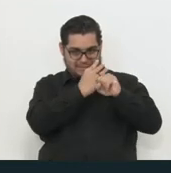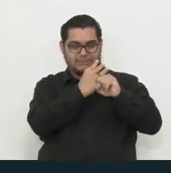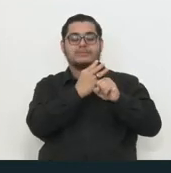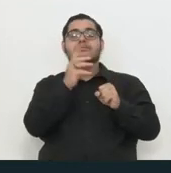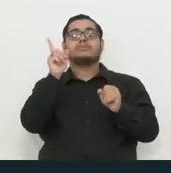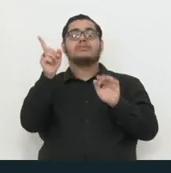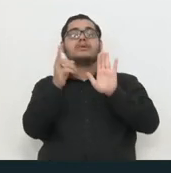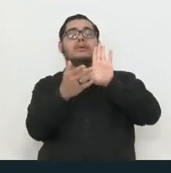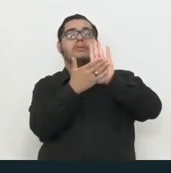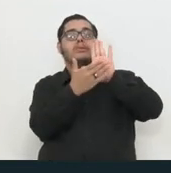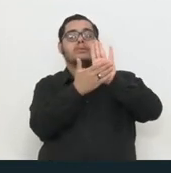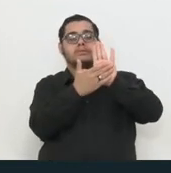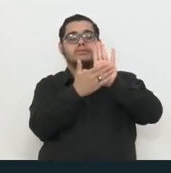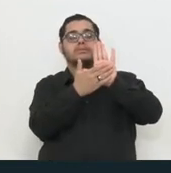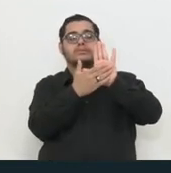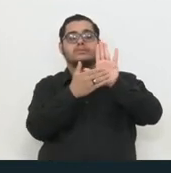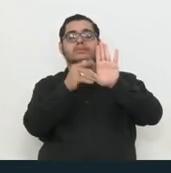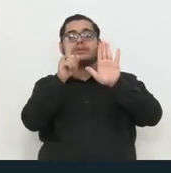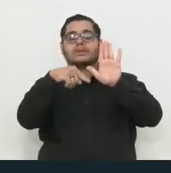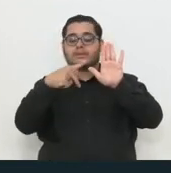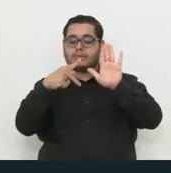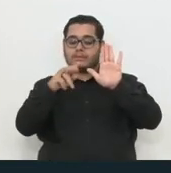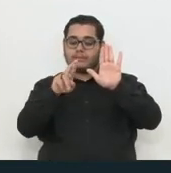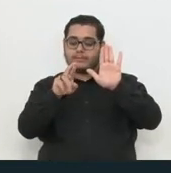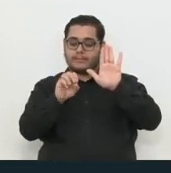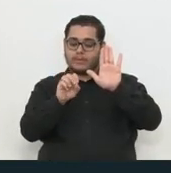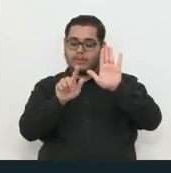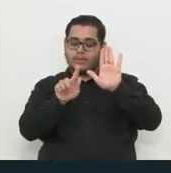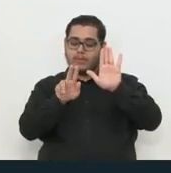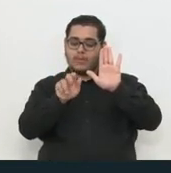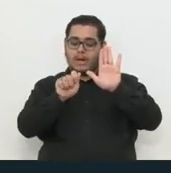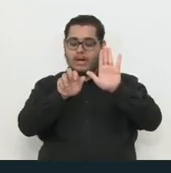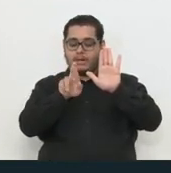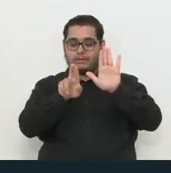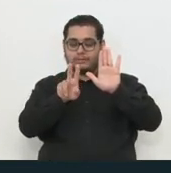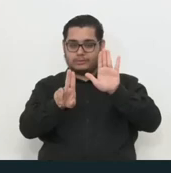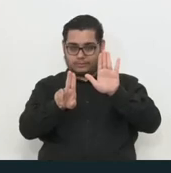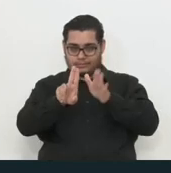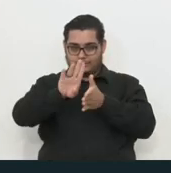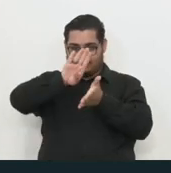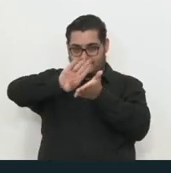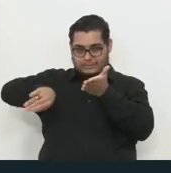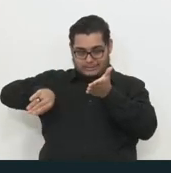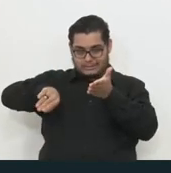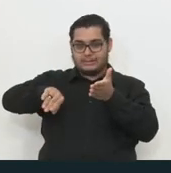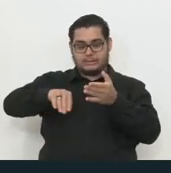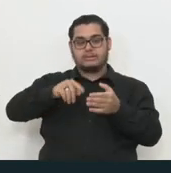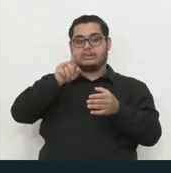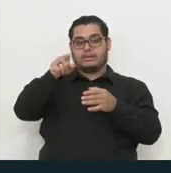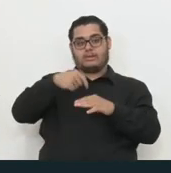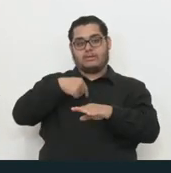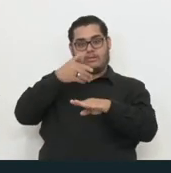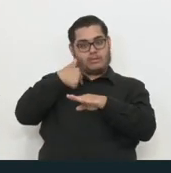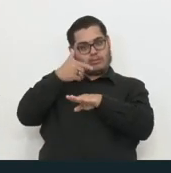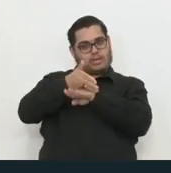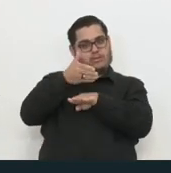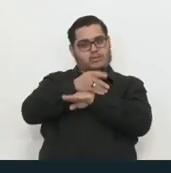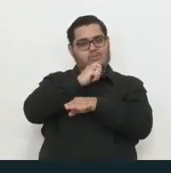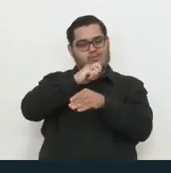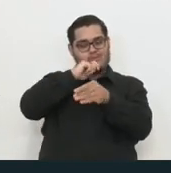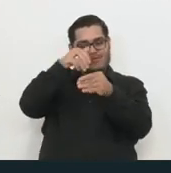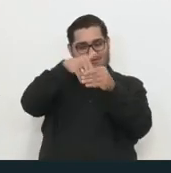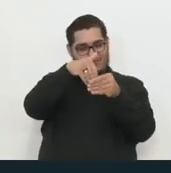extinção da da proguaru a qual não participei daquele processo de votação da proguaru mas